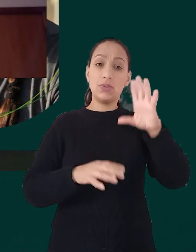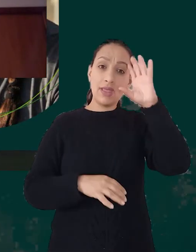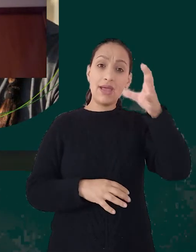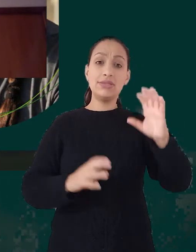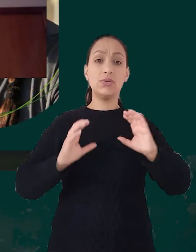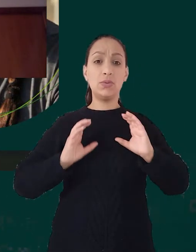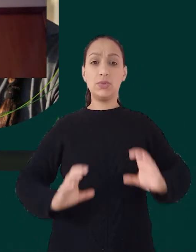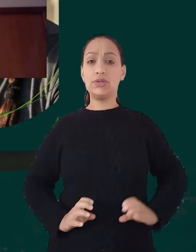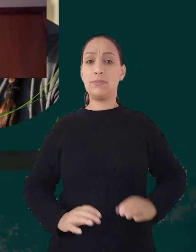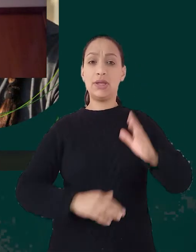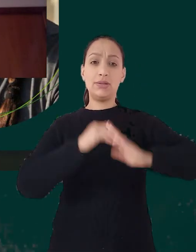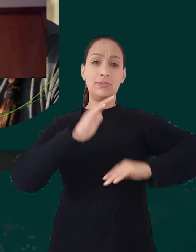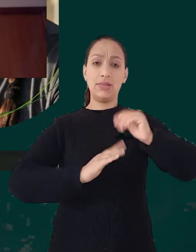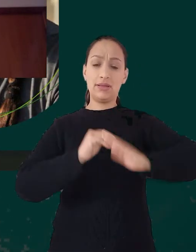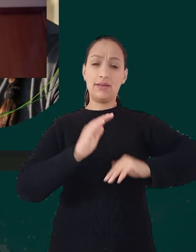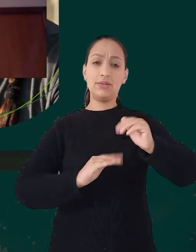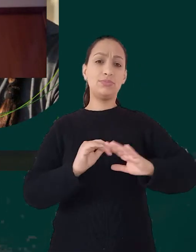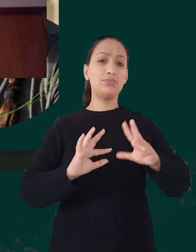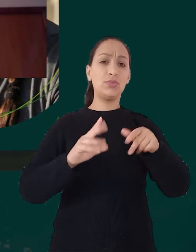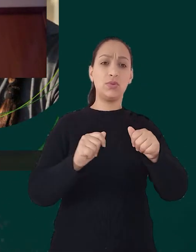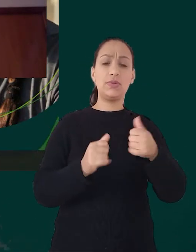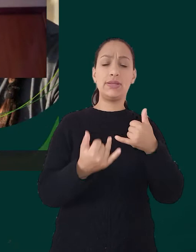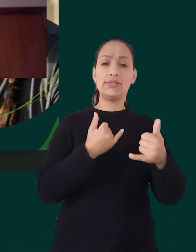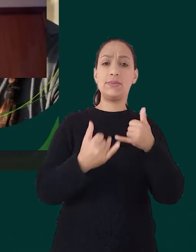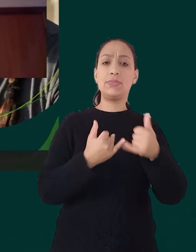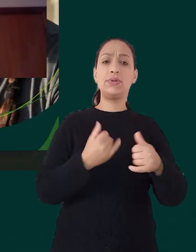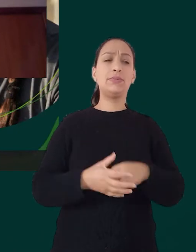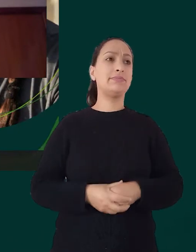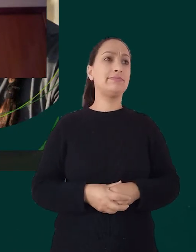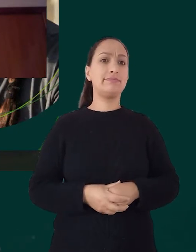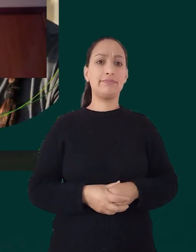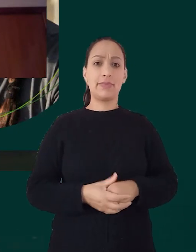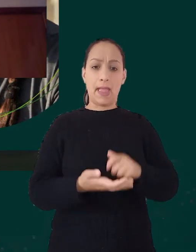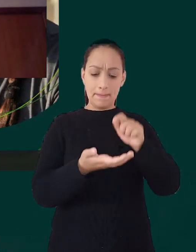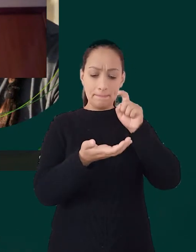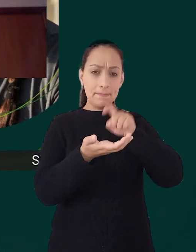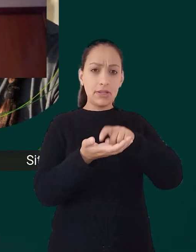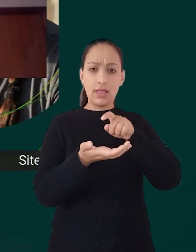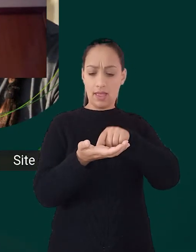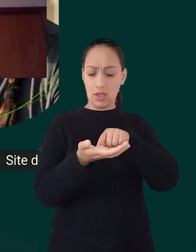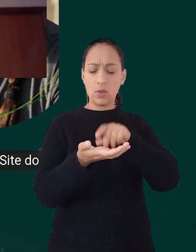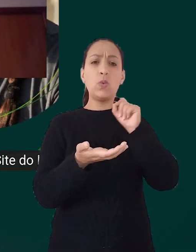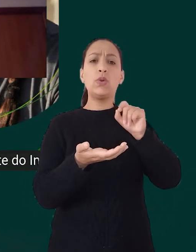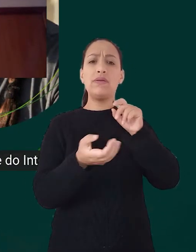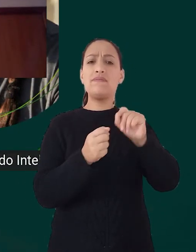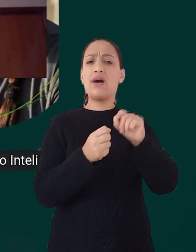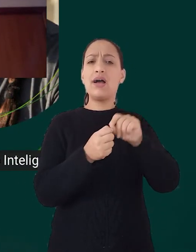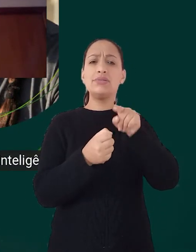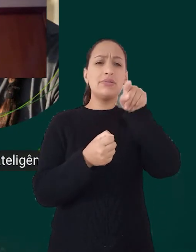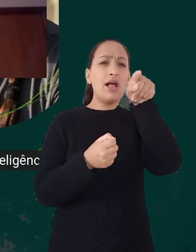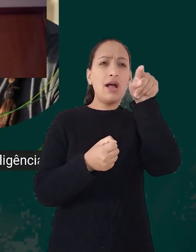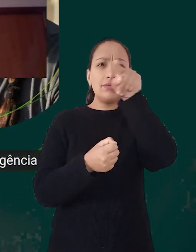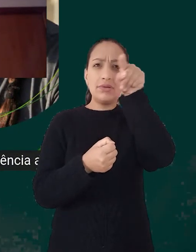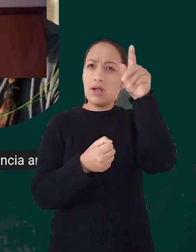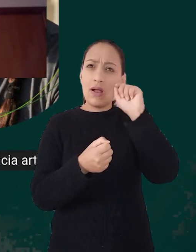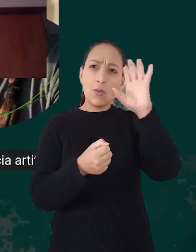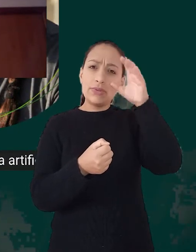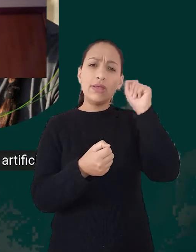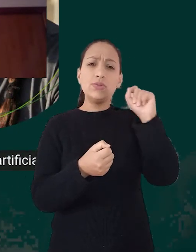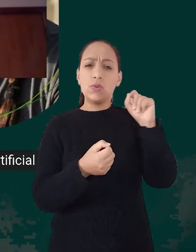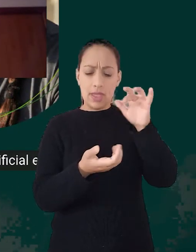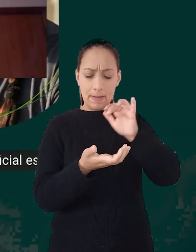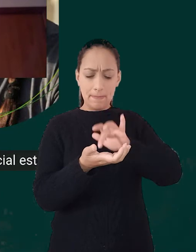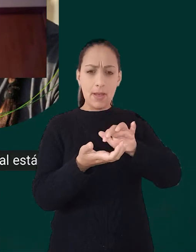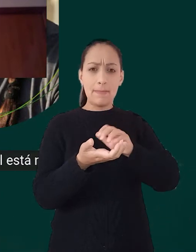comportamentos aplicados, tudo que, desde um apertar de um botão, o que faz com que o jogo desenrole, é tudo que está,